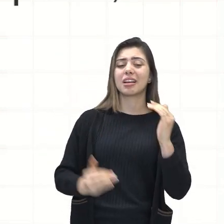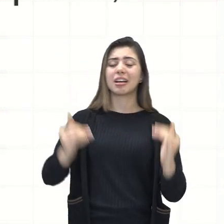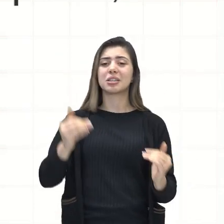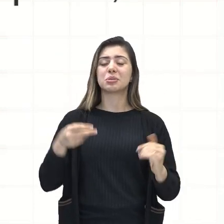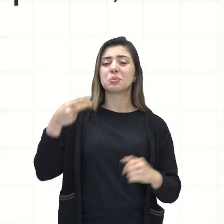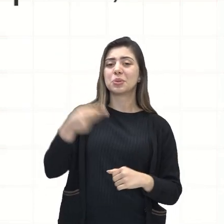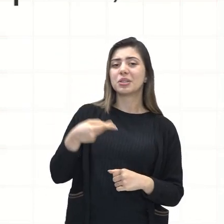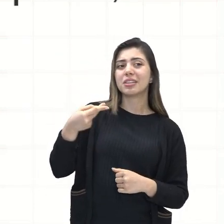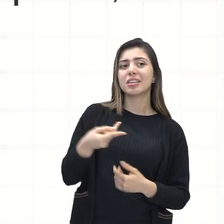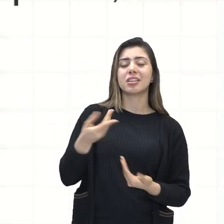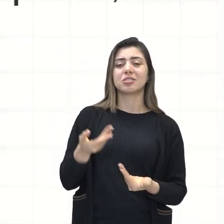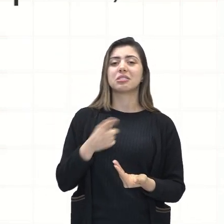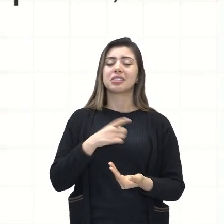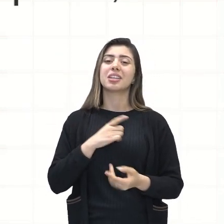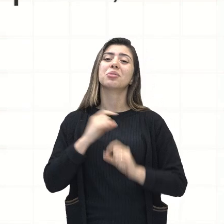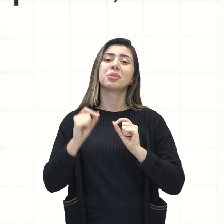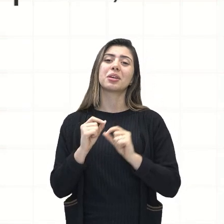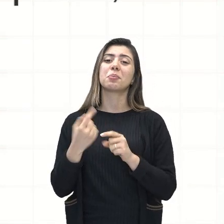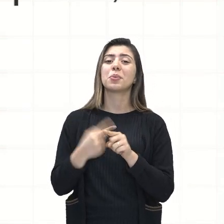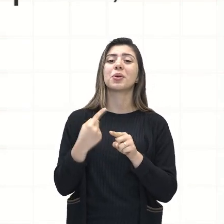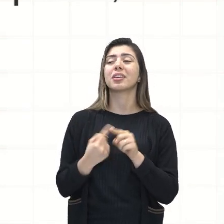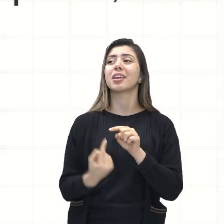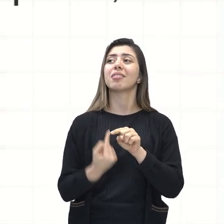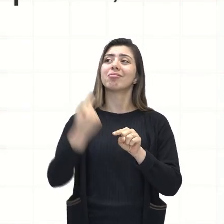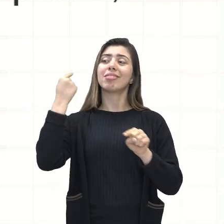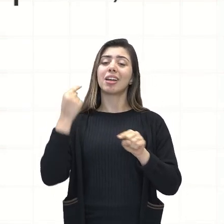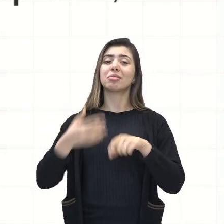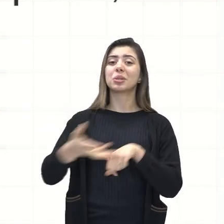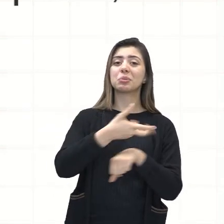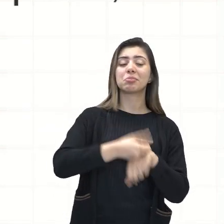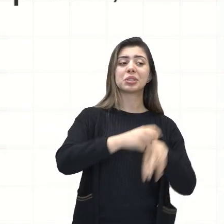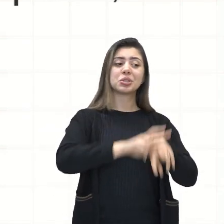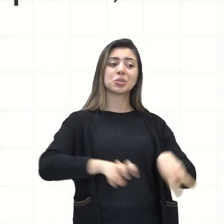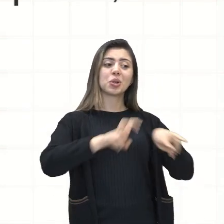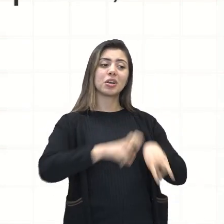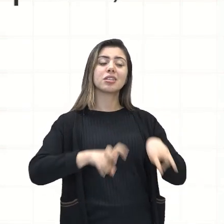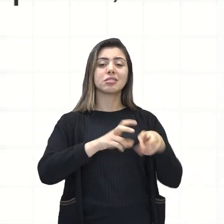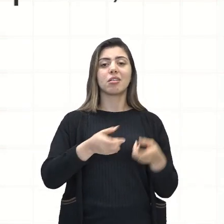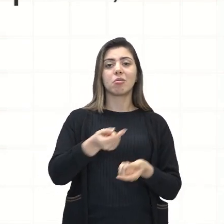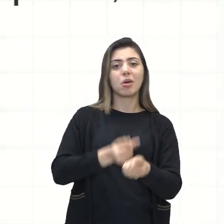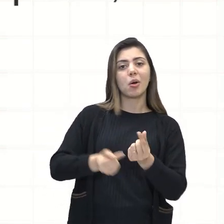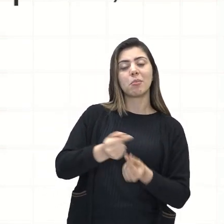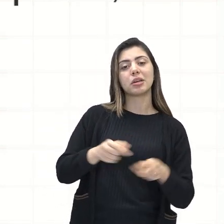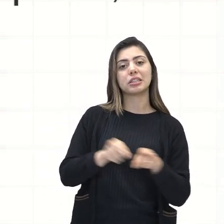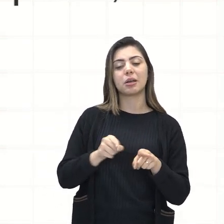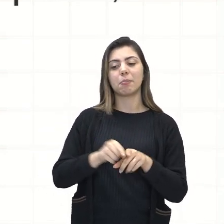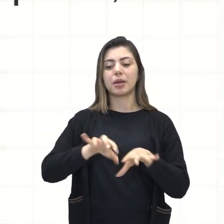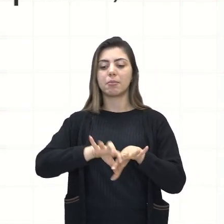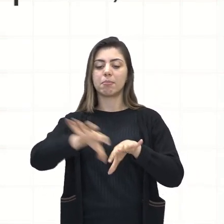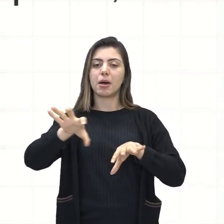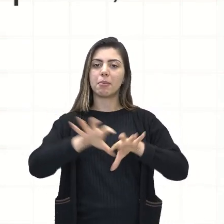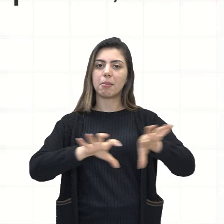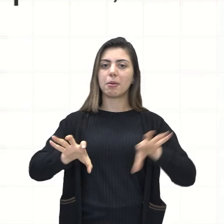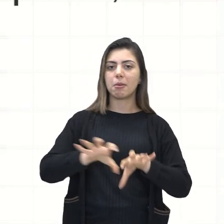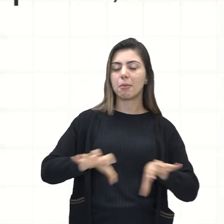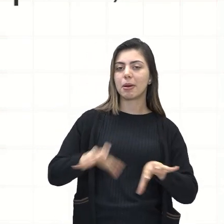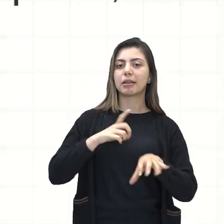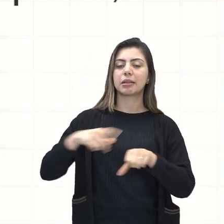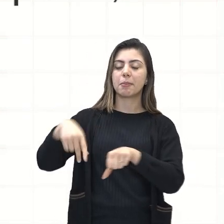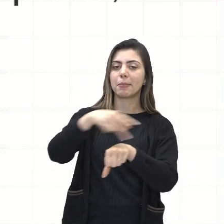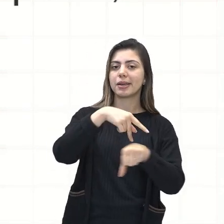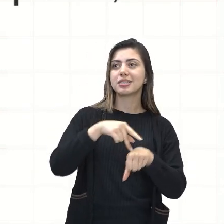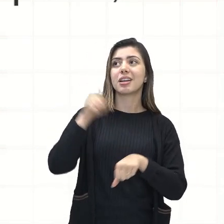culturais causados pela exploração comercial e pela atividade e pela divisão do território, né, pelos países